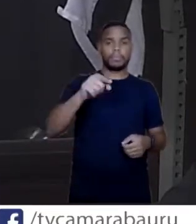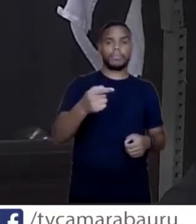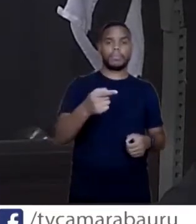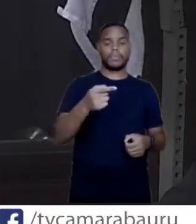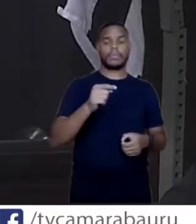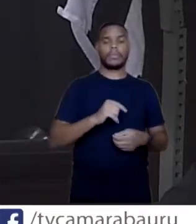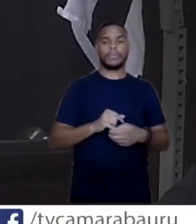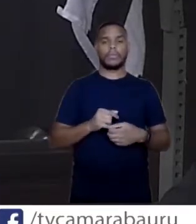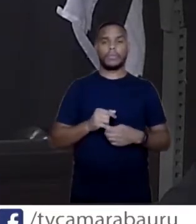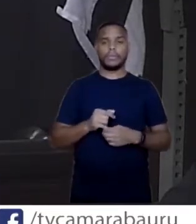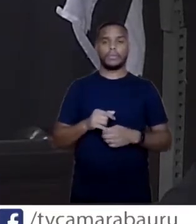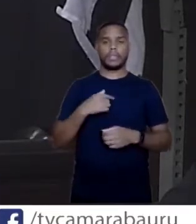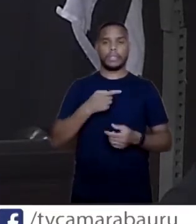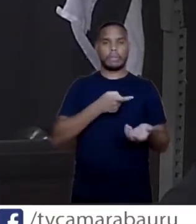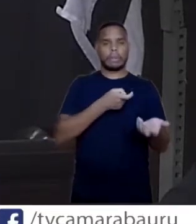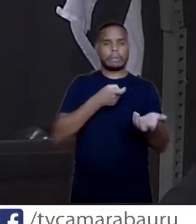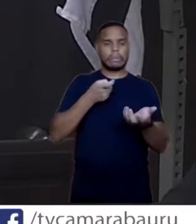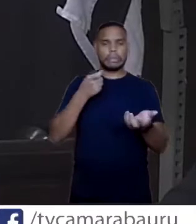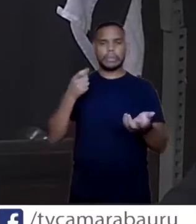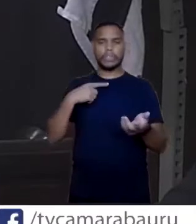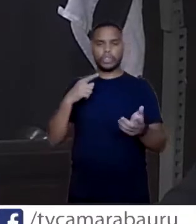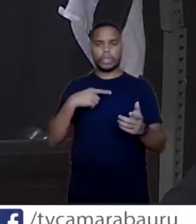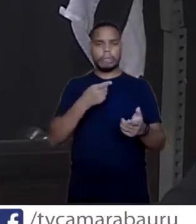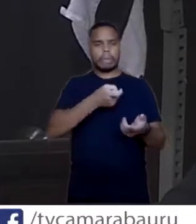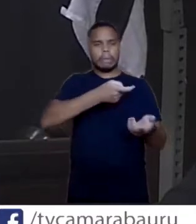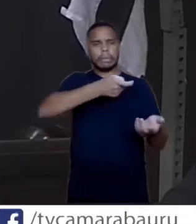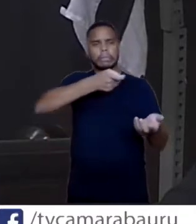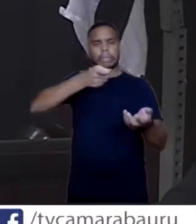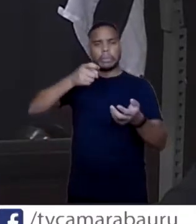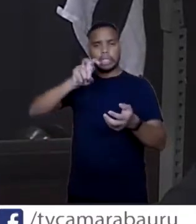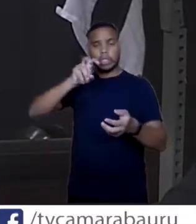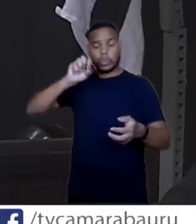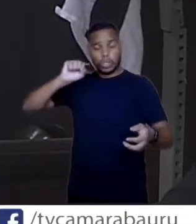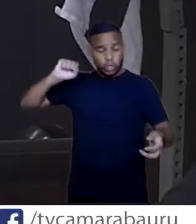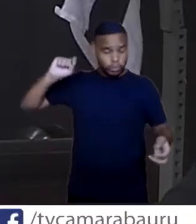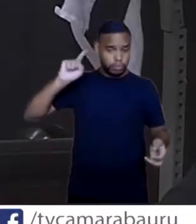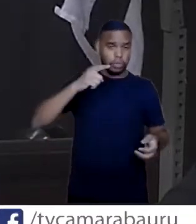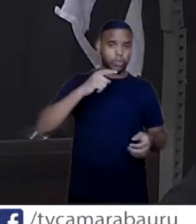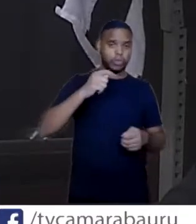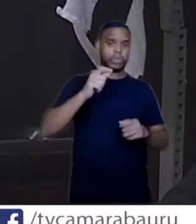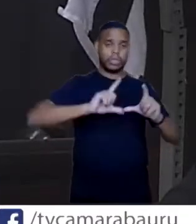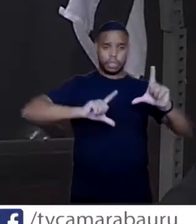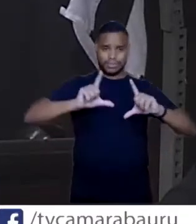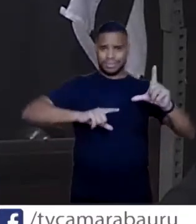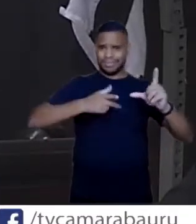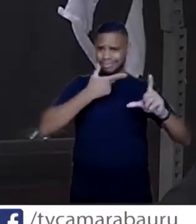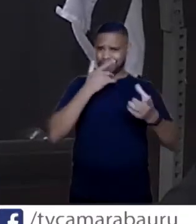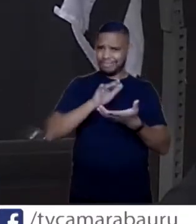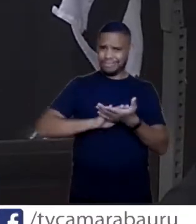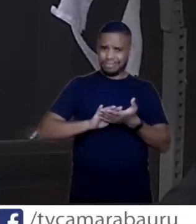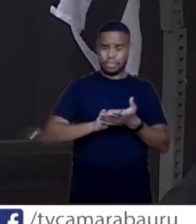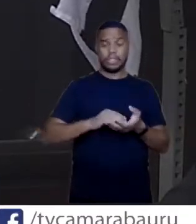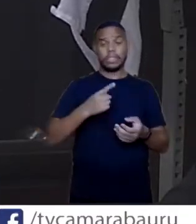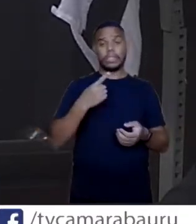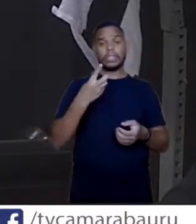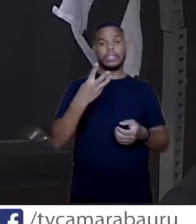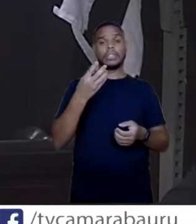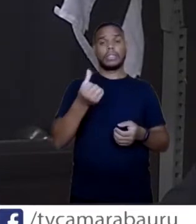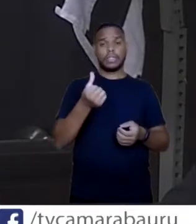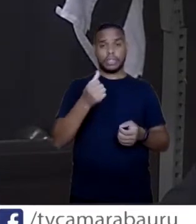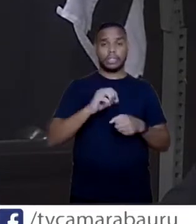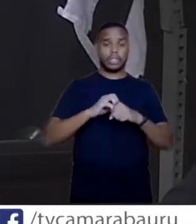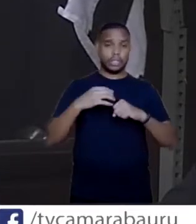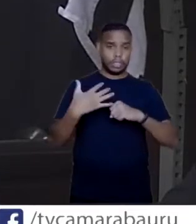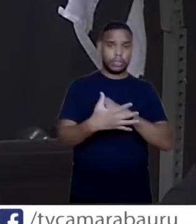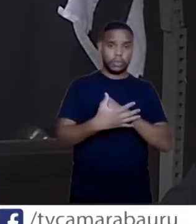assassinatos a imprensa fica quietinha vai 136 casos de coronavírus